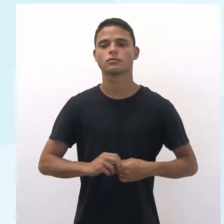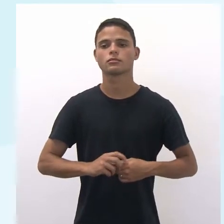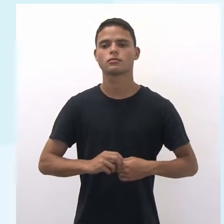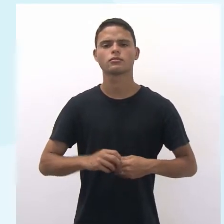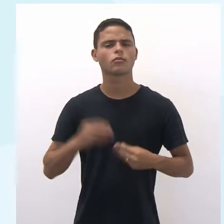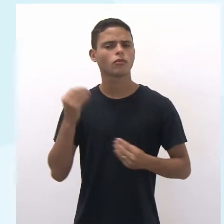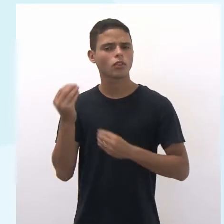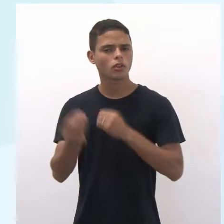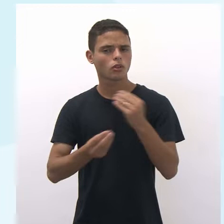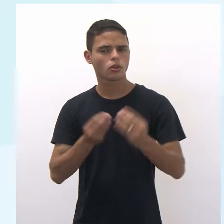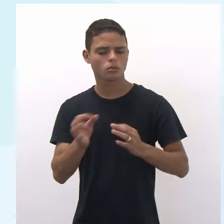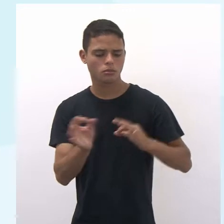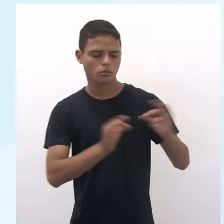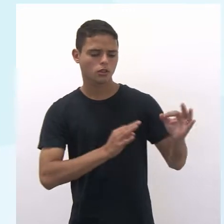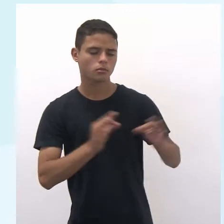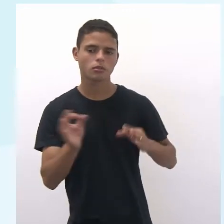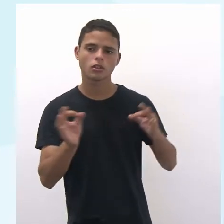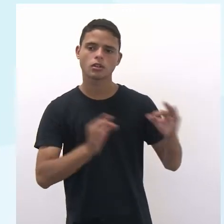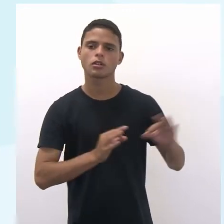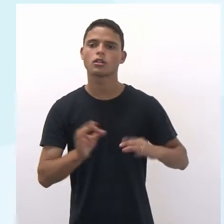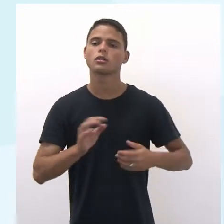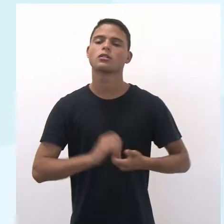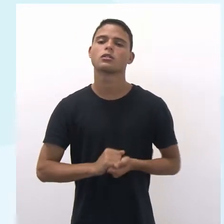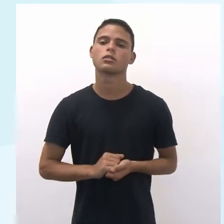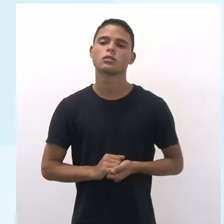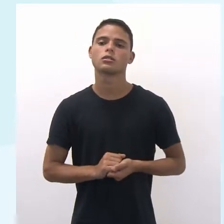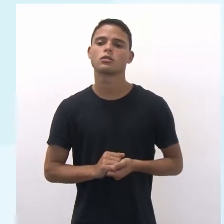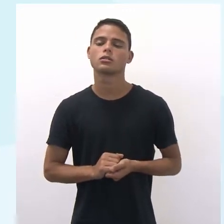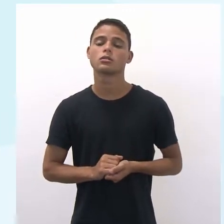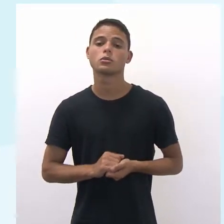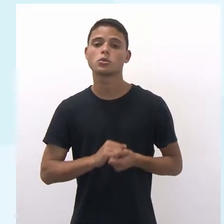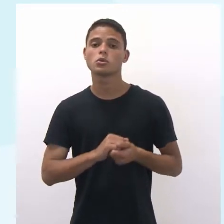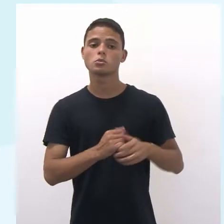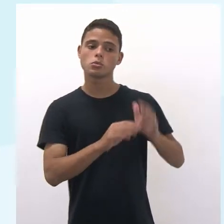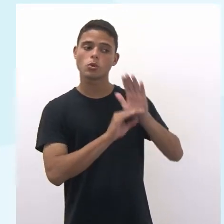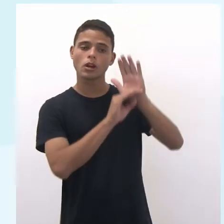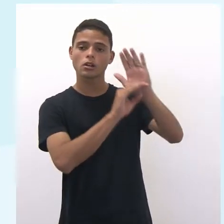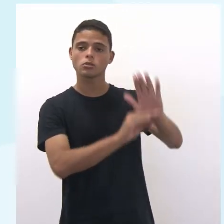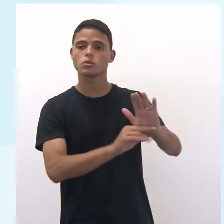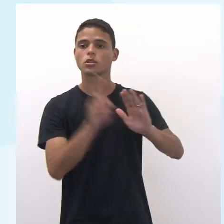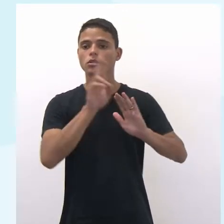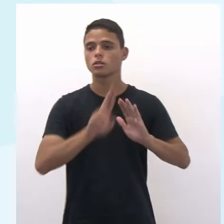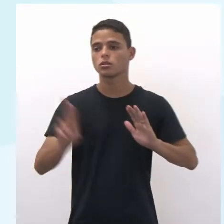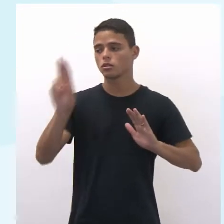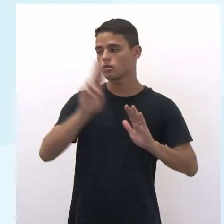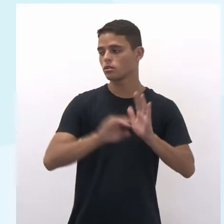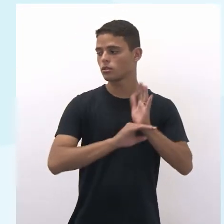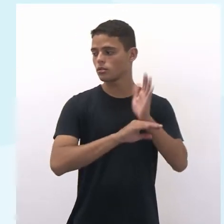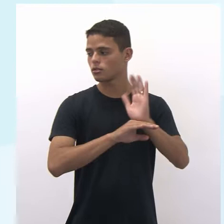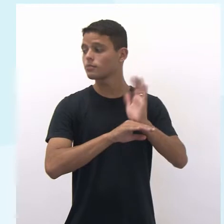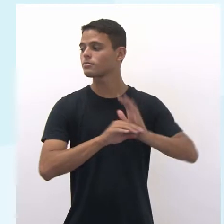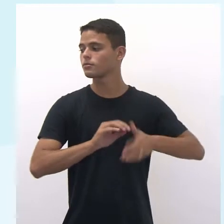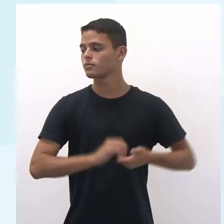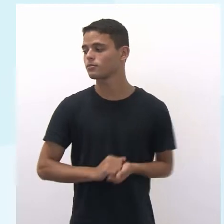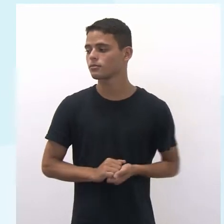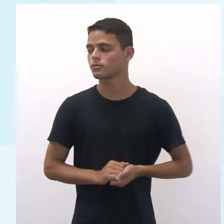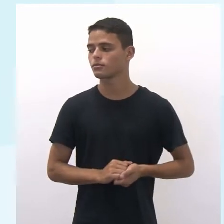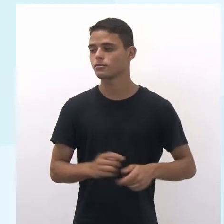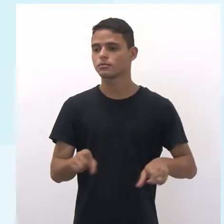pode fazer esse planejamento colocando como recurso o uso de vídeos, né? Primeira